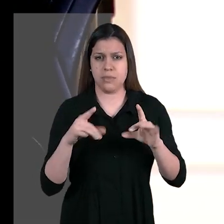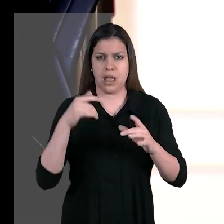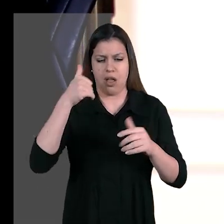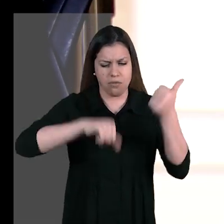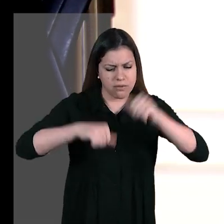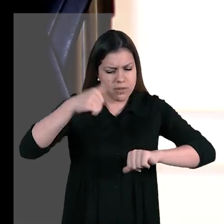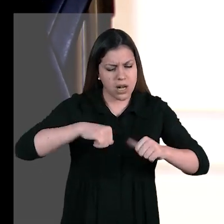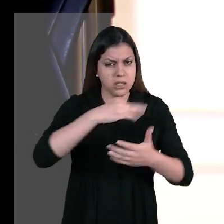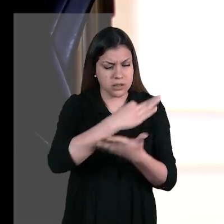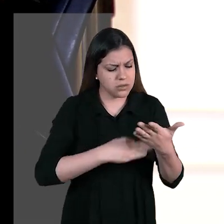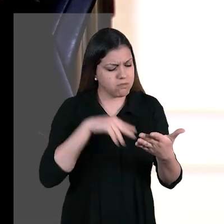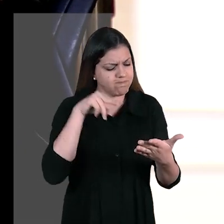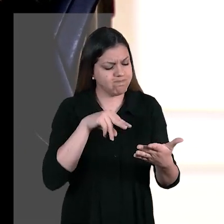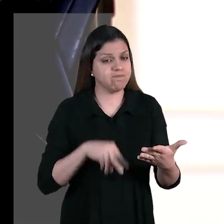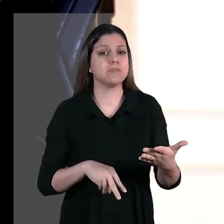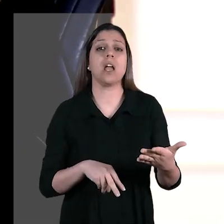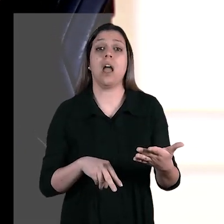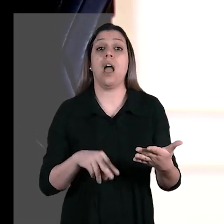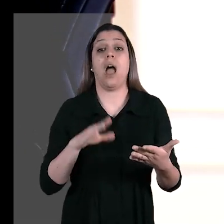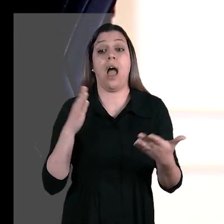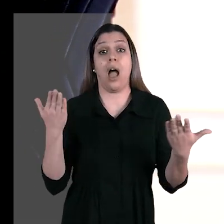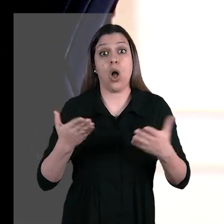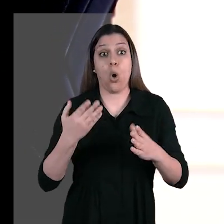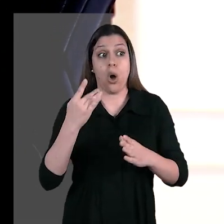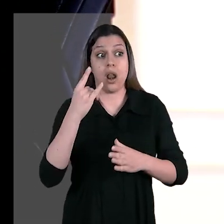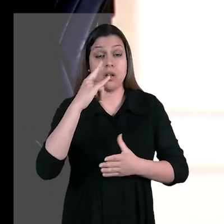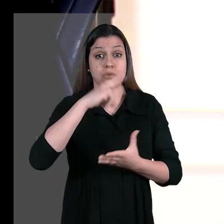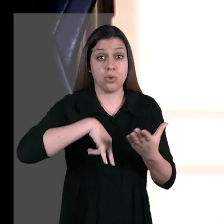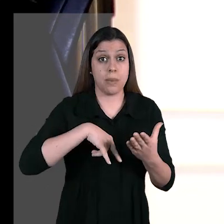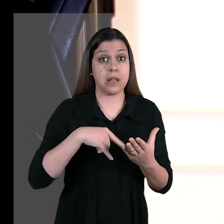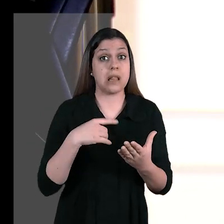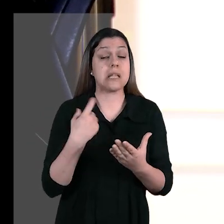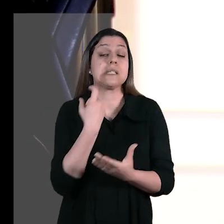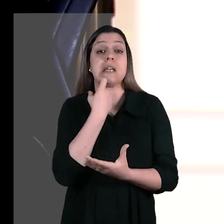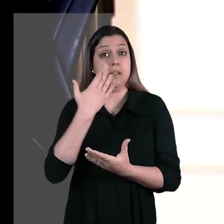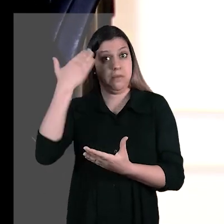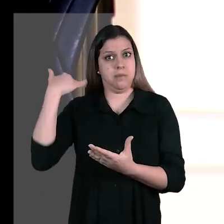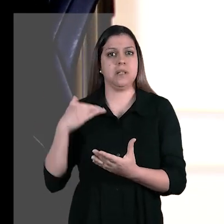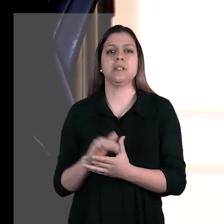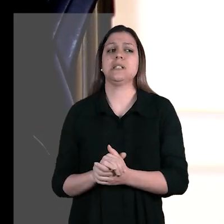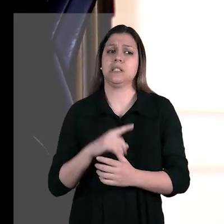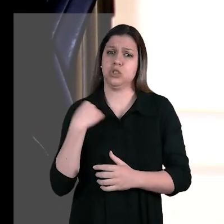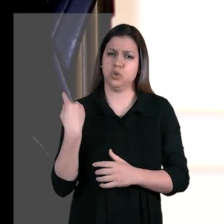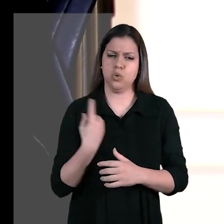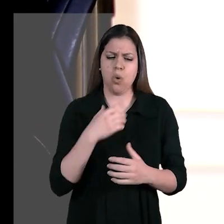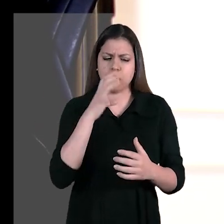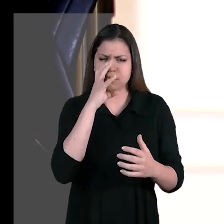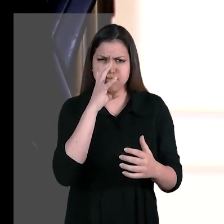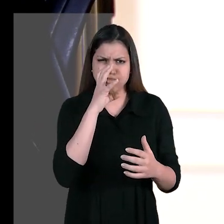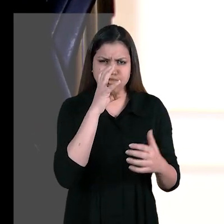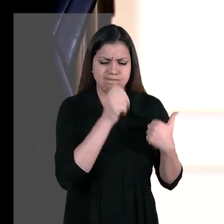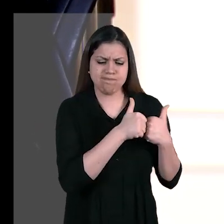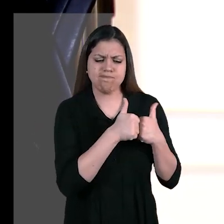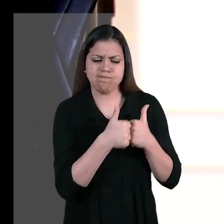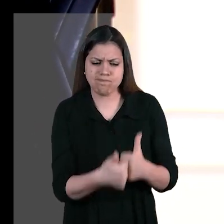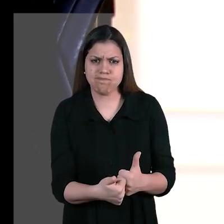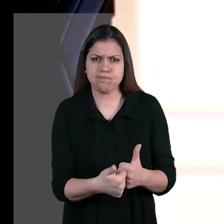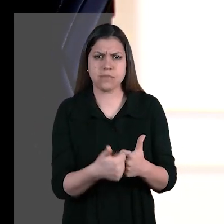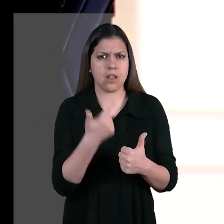estava analisando o texto, foi encaminhado sexta-feira. Então, a gente vem fazendo um acompanhamento, uma luta,